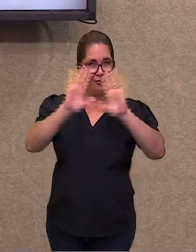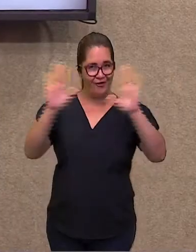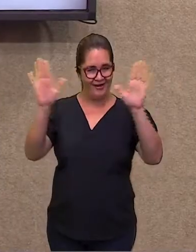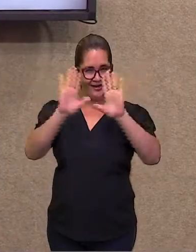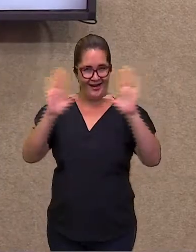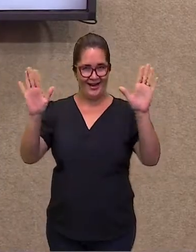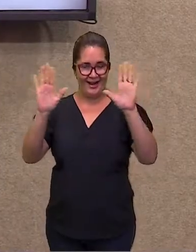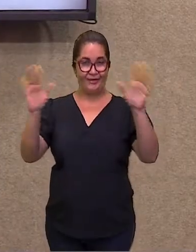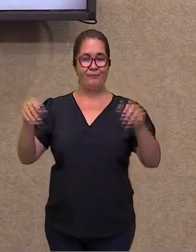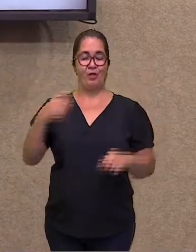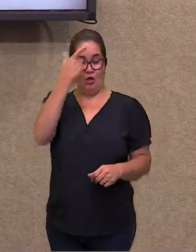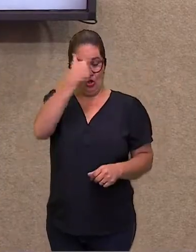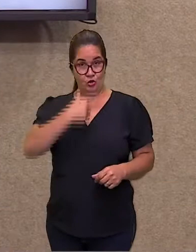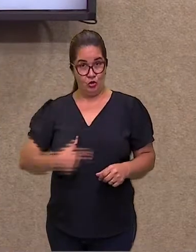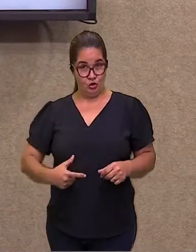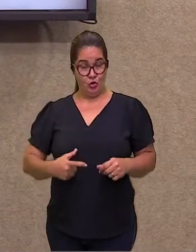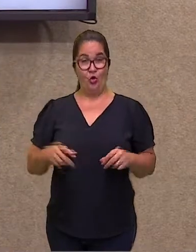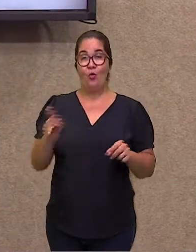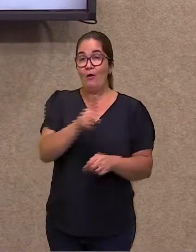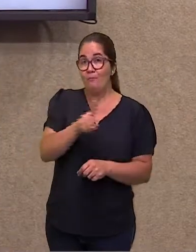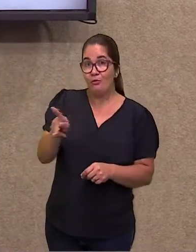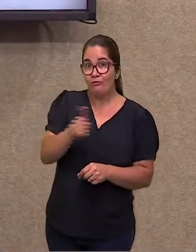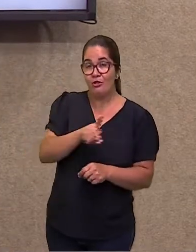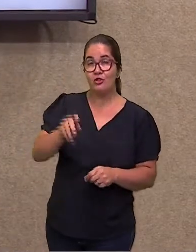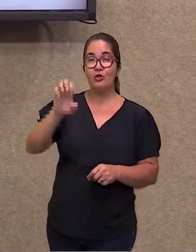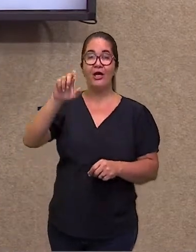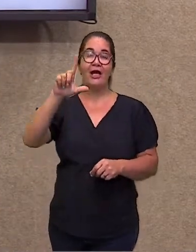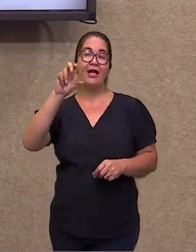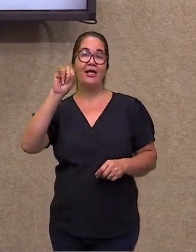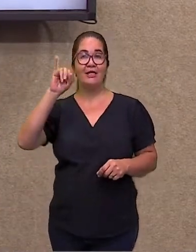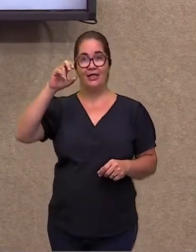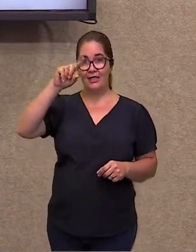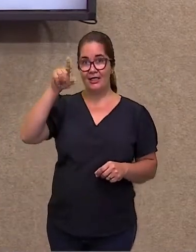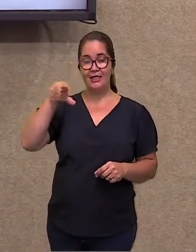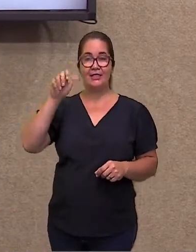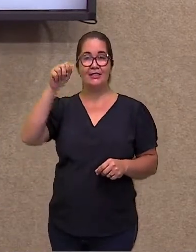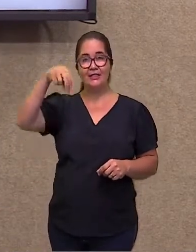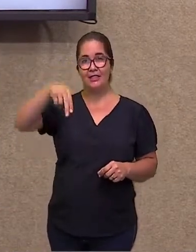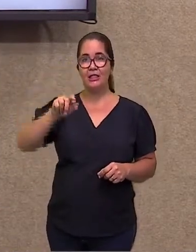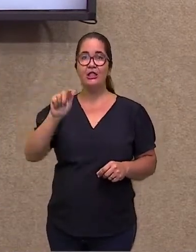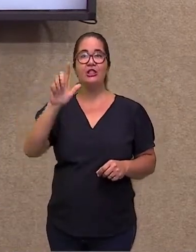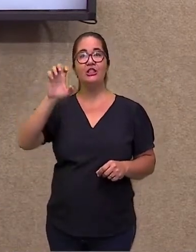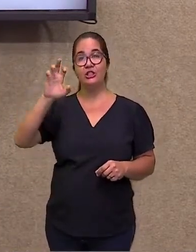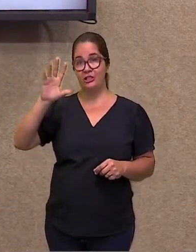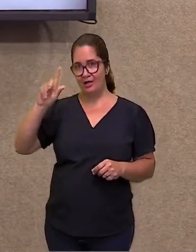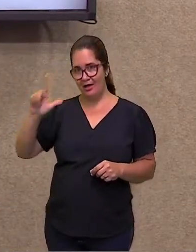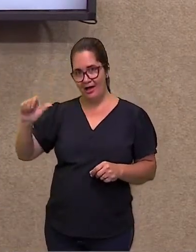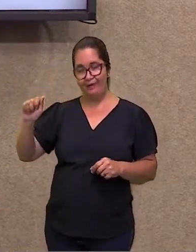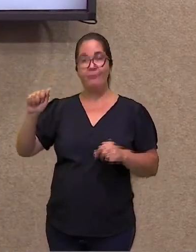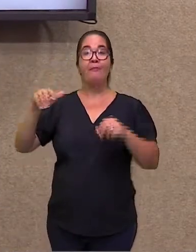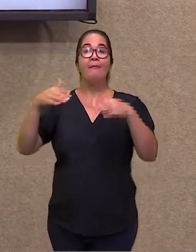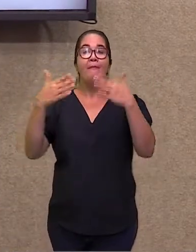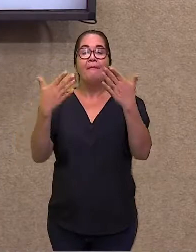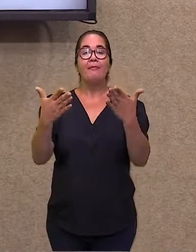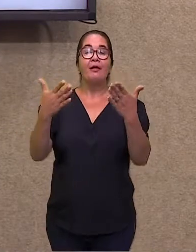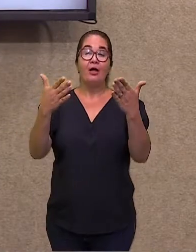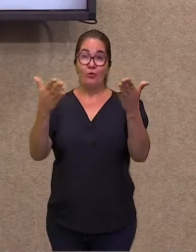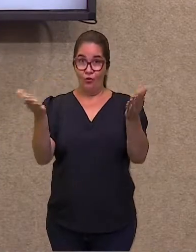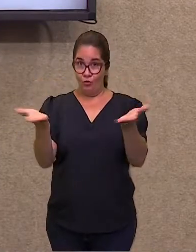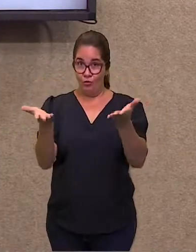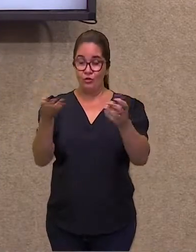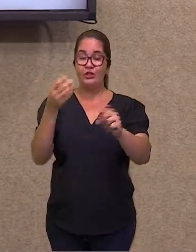Olá, eu sou a professora Elisângela Martins e vou estar com vocês aqui hoje para juntos aprendermos um pouquinho sobre